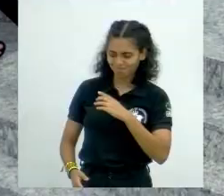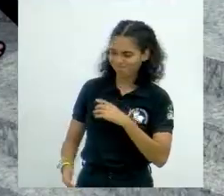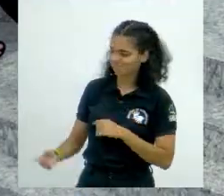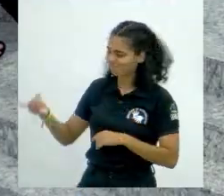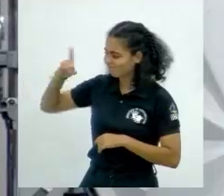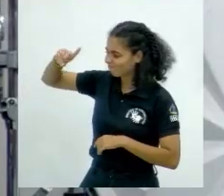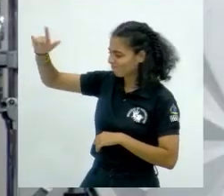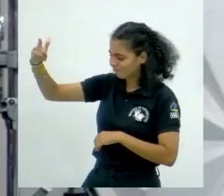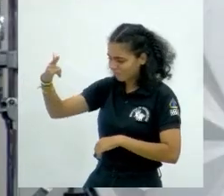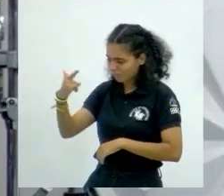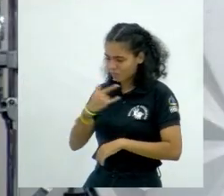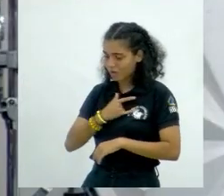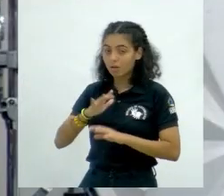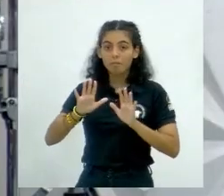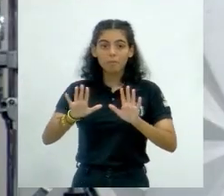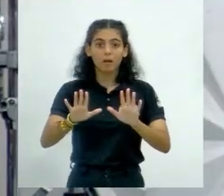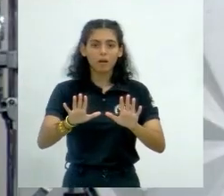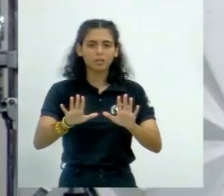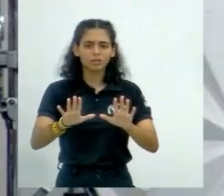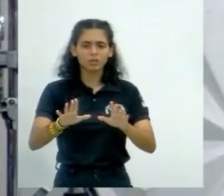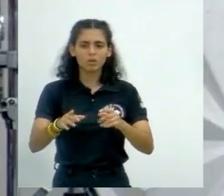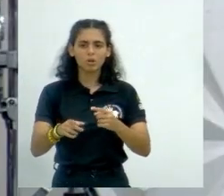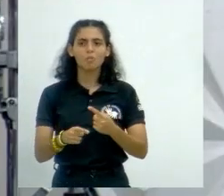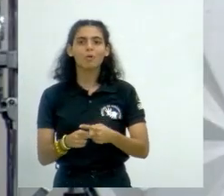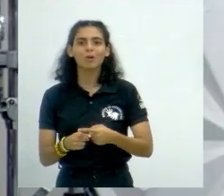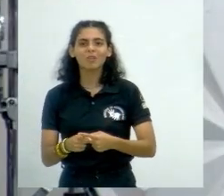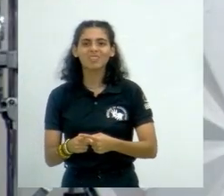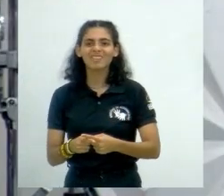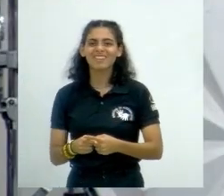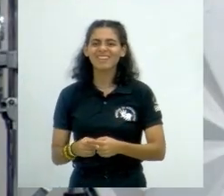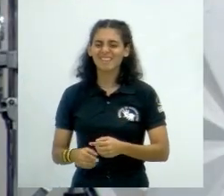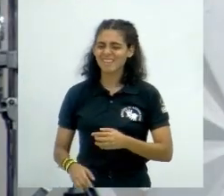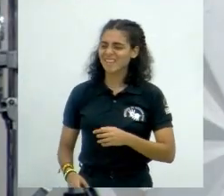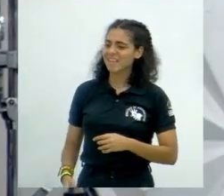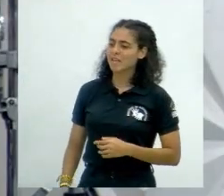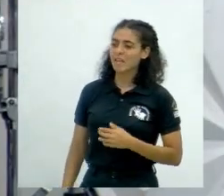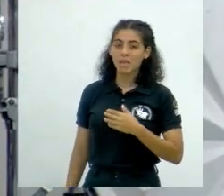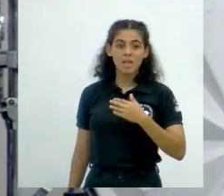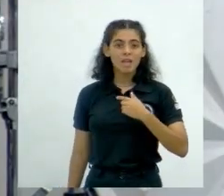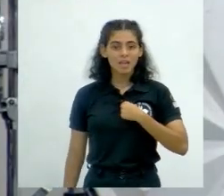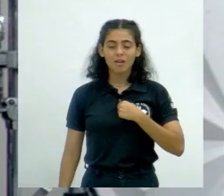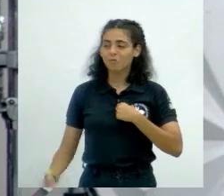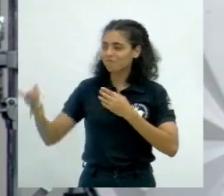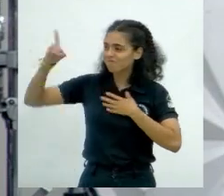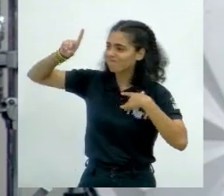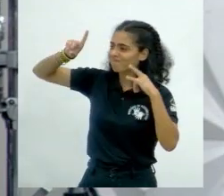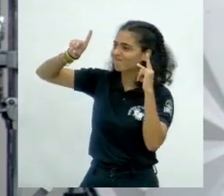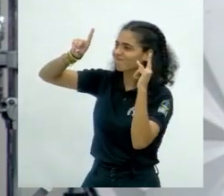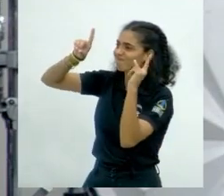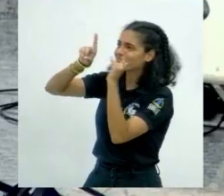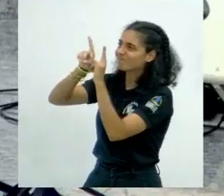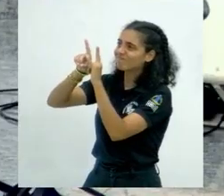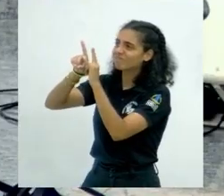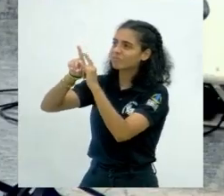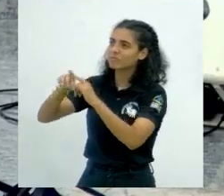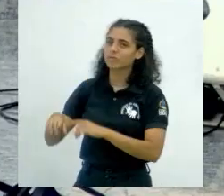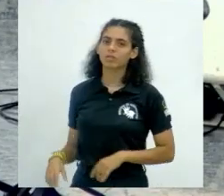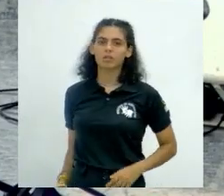autoestima, mas que ela é baseada na estima do alto. Caso contrário, o foco deixa de ser